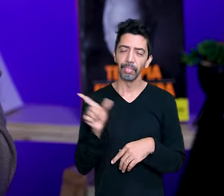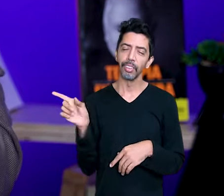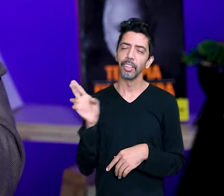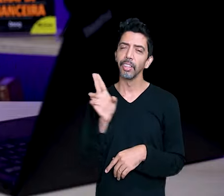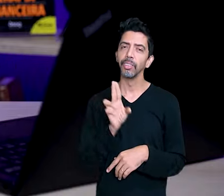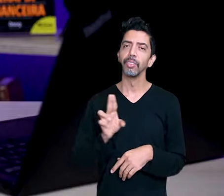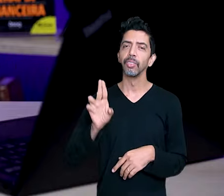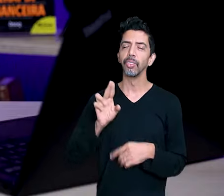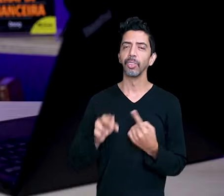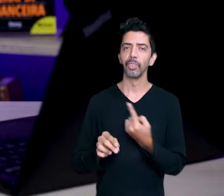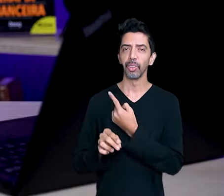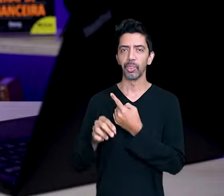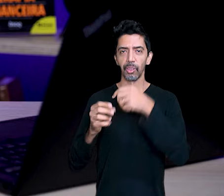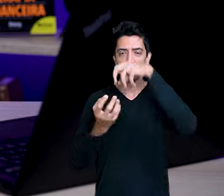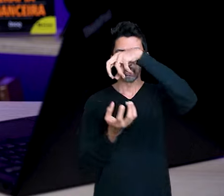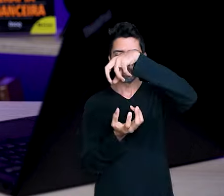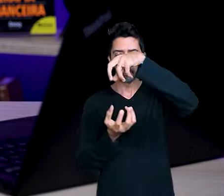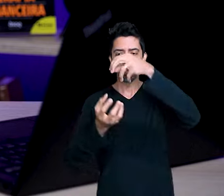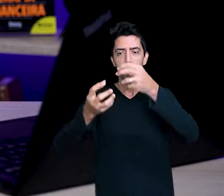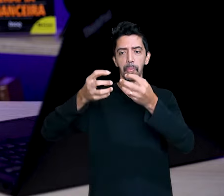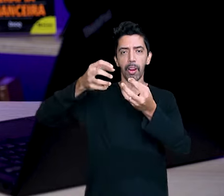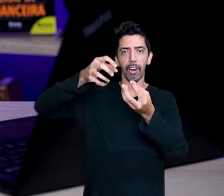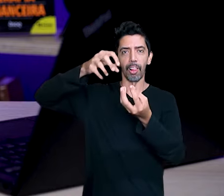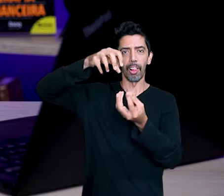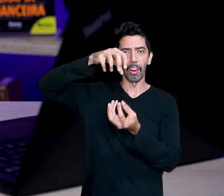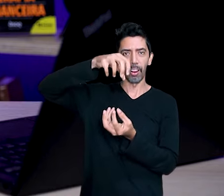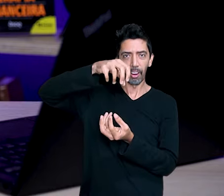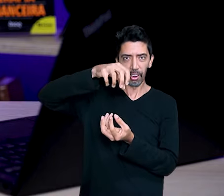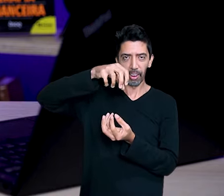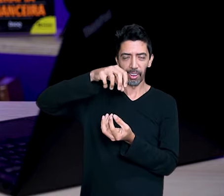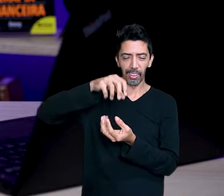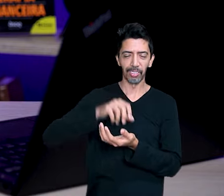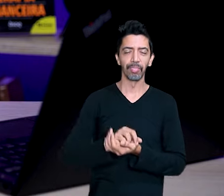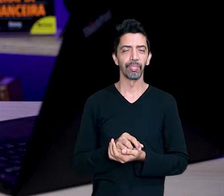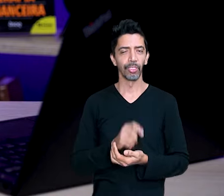propositalmente. Eu estou já nos